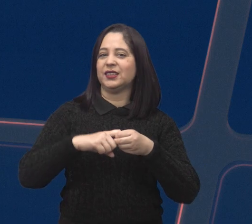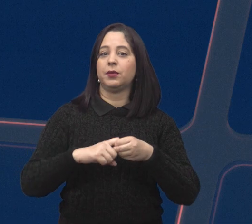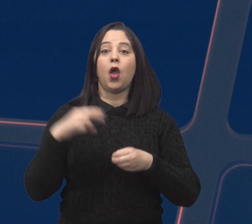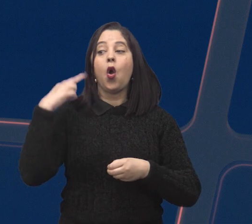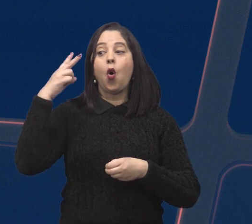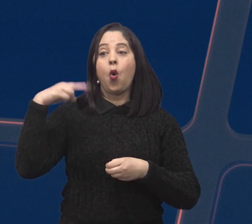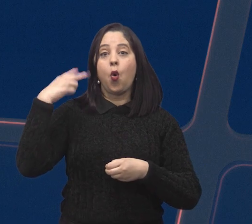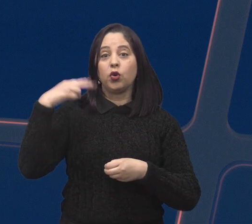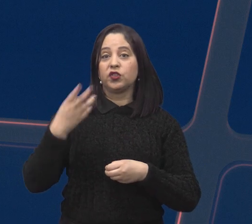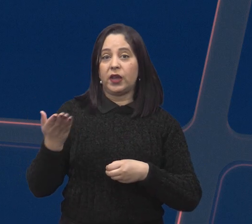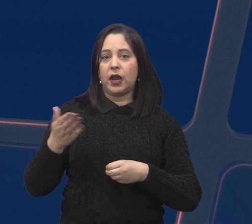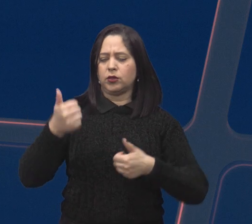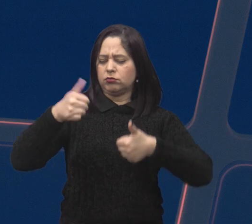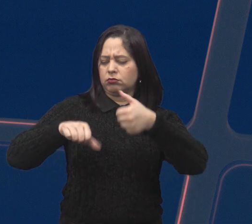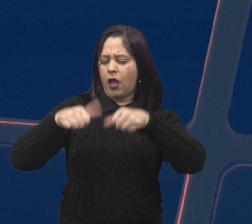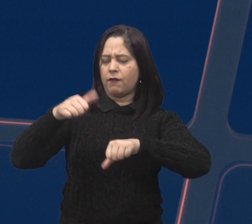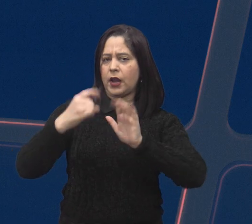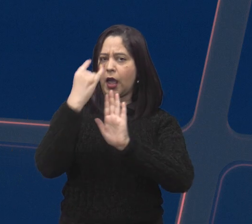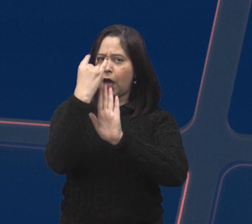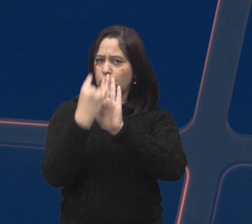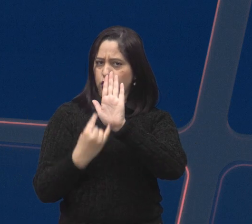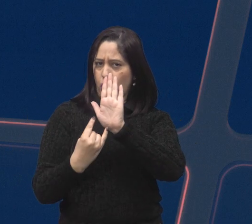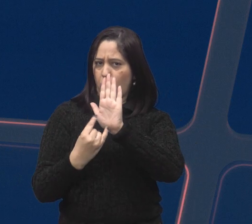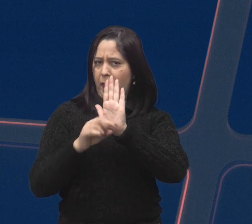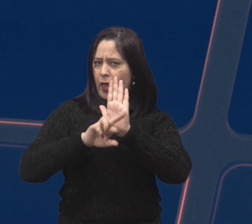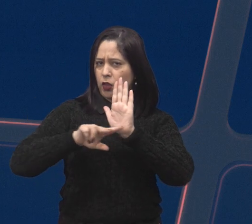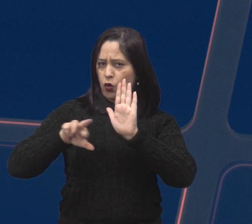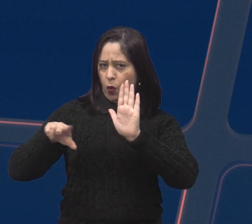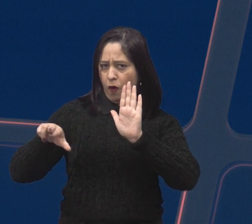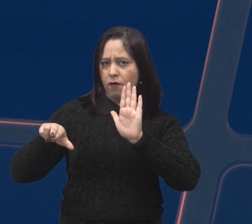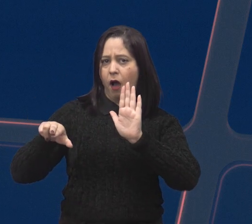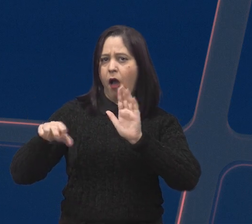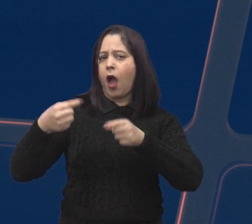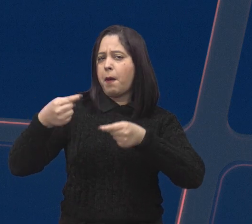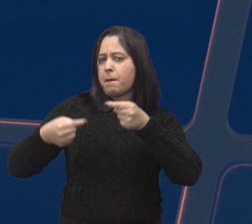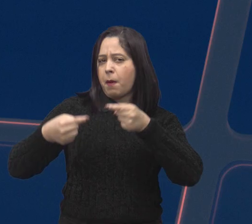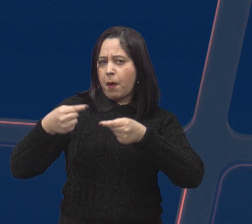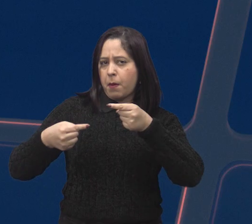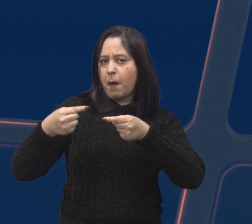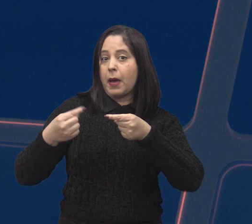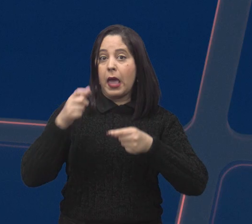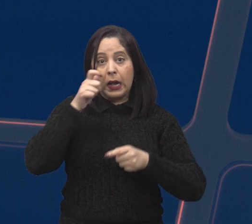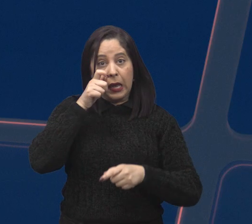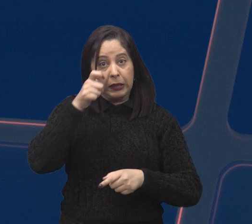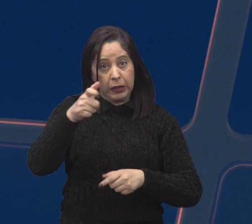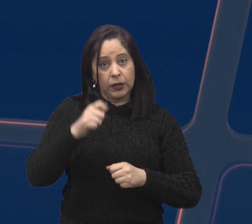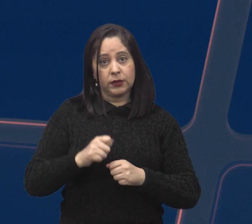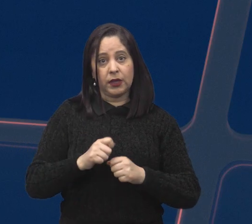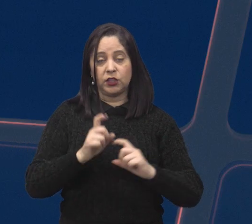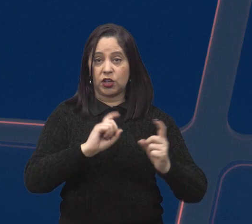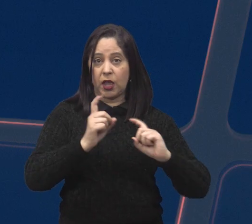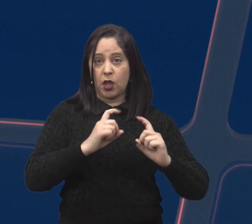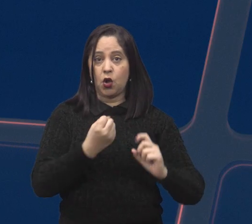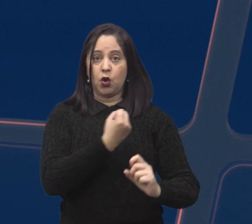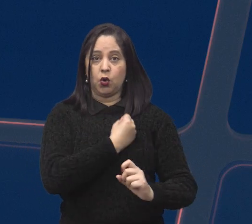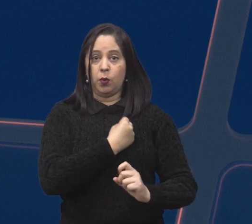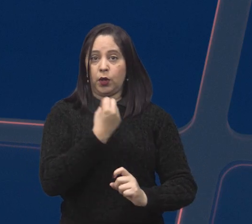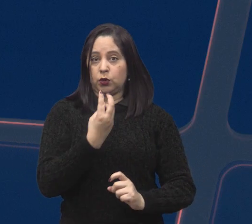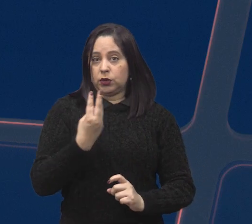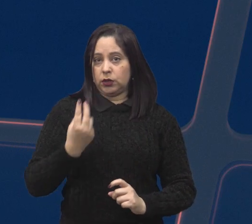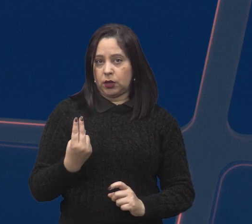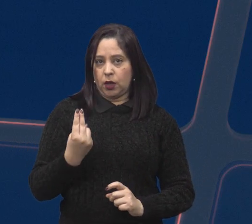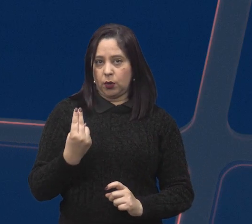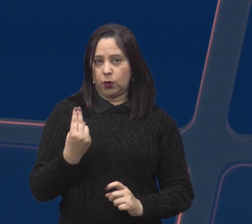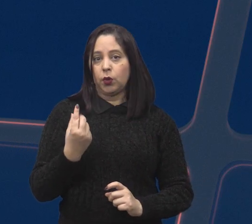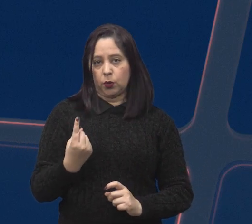Estamos de volta. Vereadores analisaram documentos e debateram temas de interesse público durante a 31ª